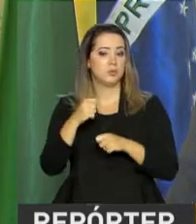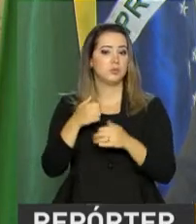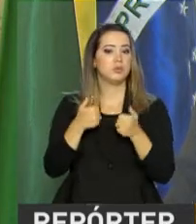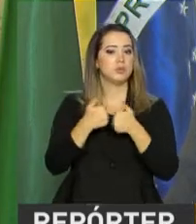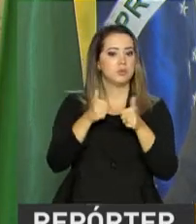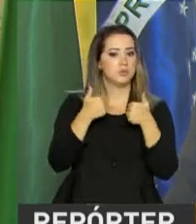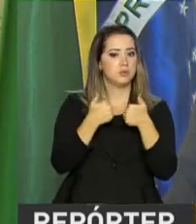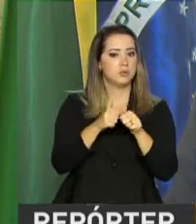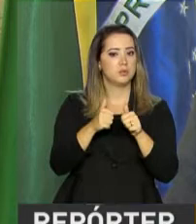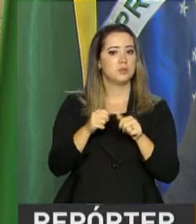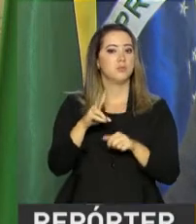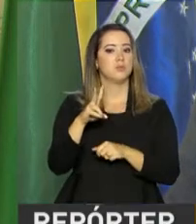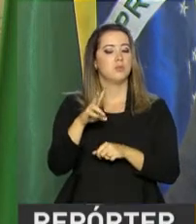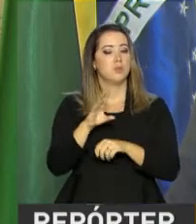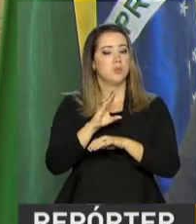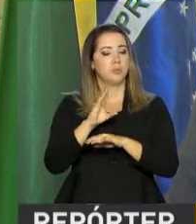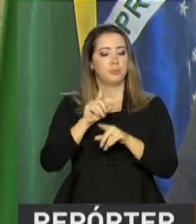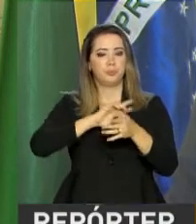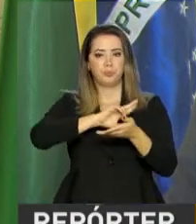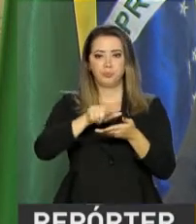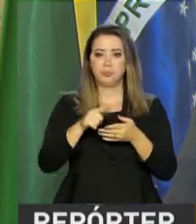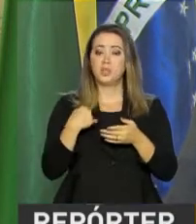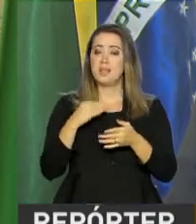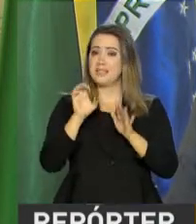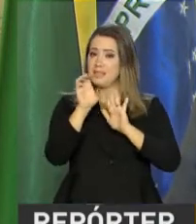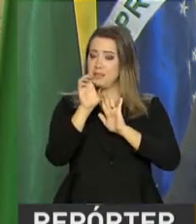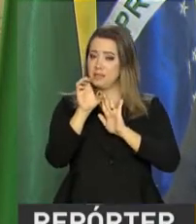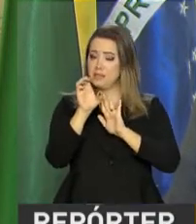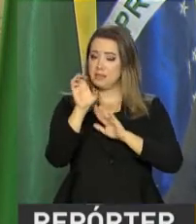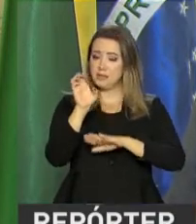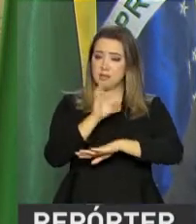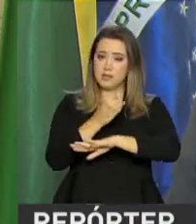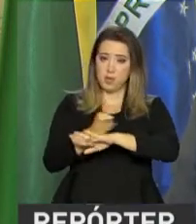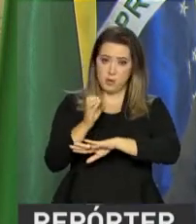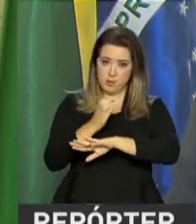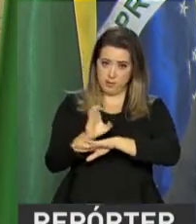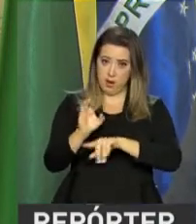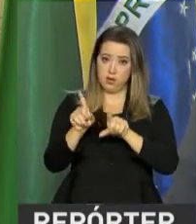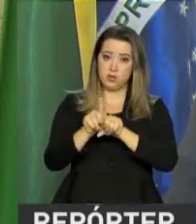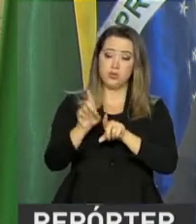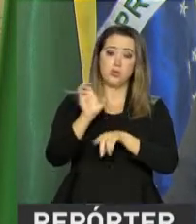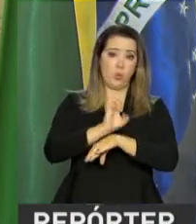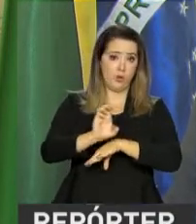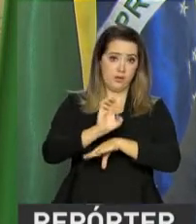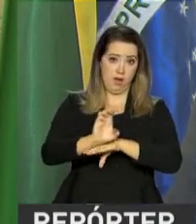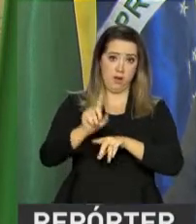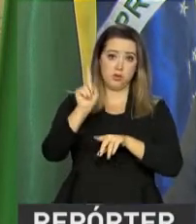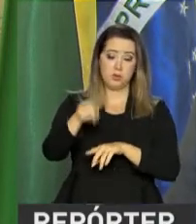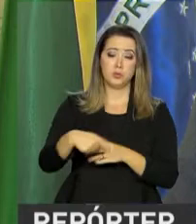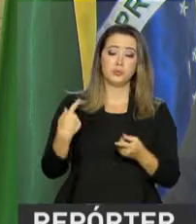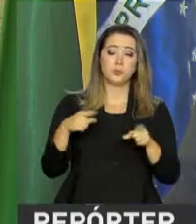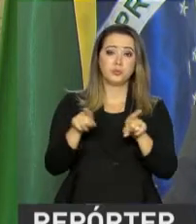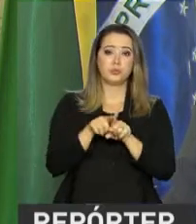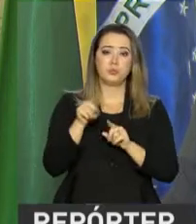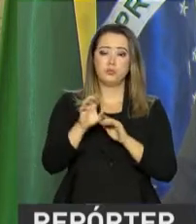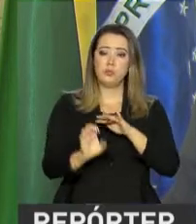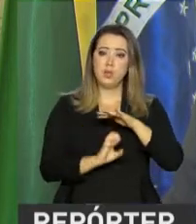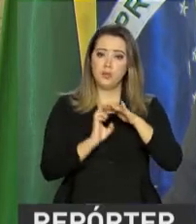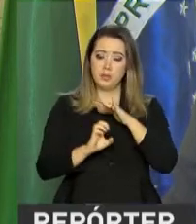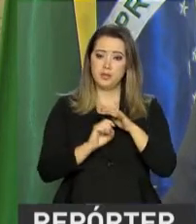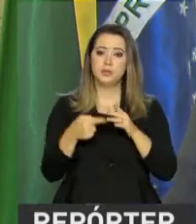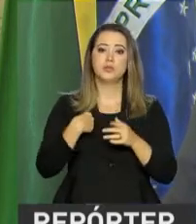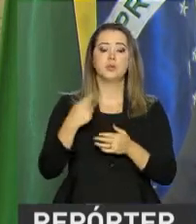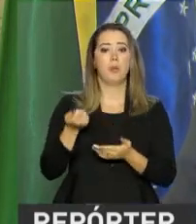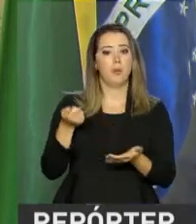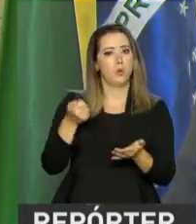usado de forma irregular é é caracterizado vínculo de emprego ea empresa vai ter a poderá ser penalizado com uma